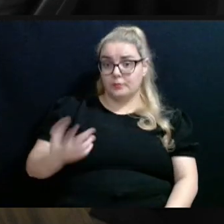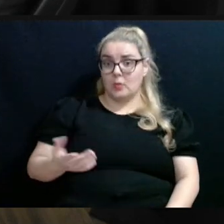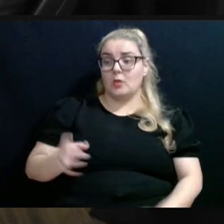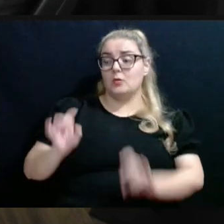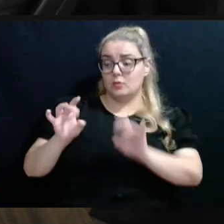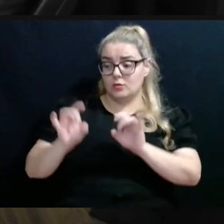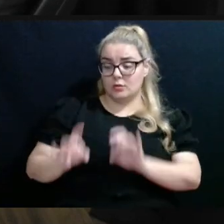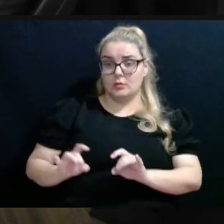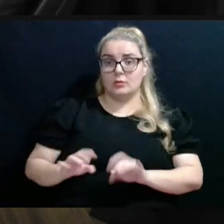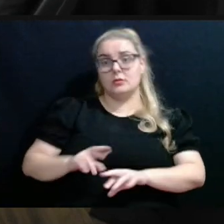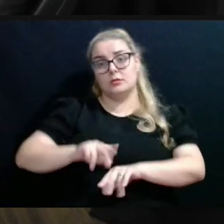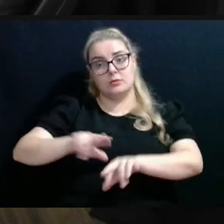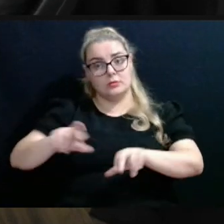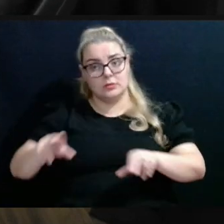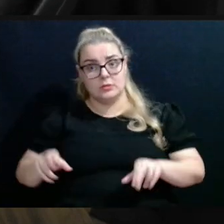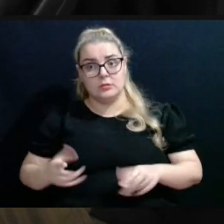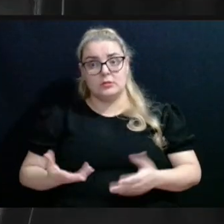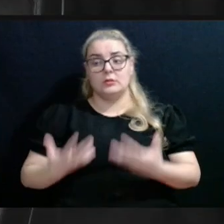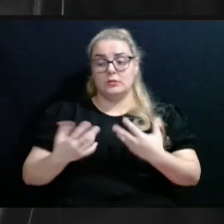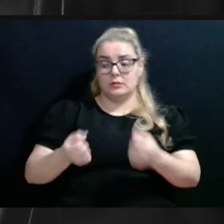são vários que nós recebemos aqui,